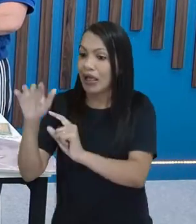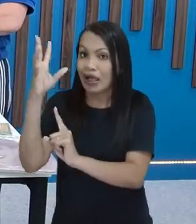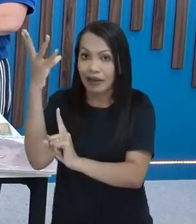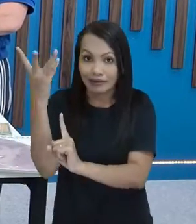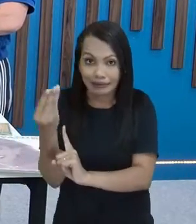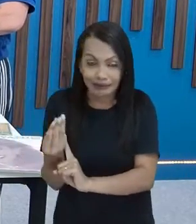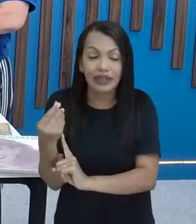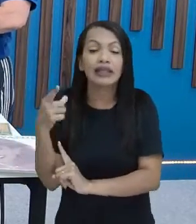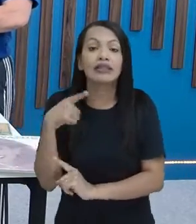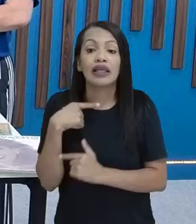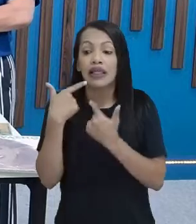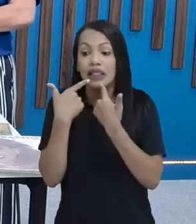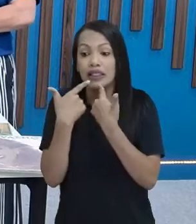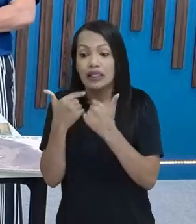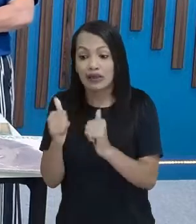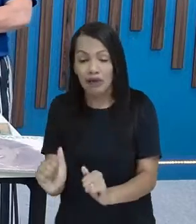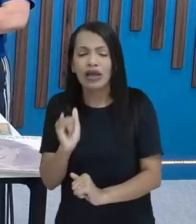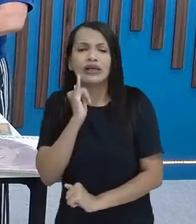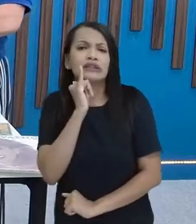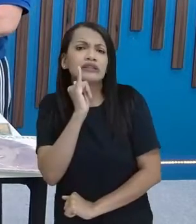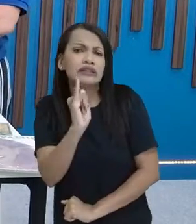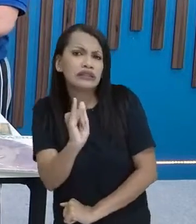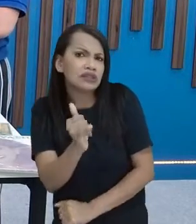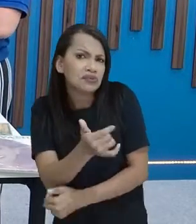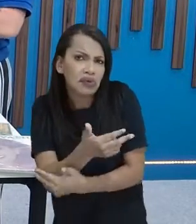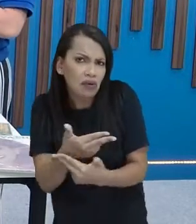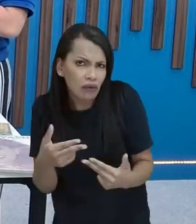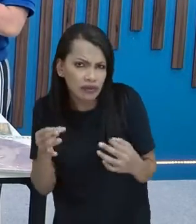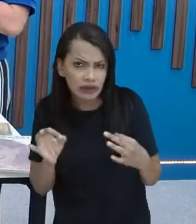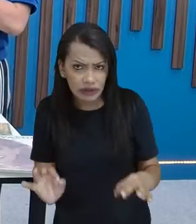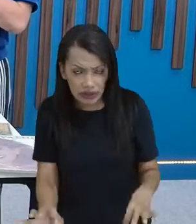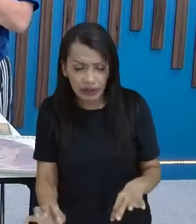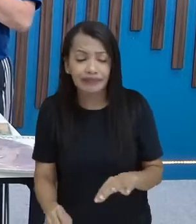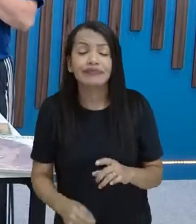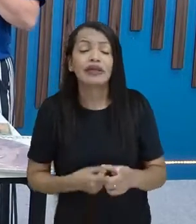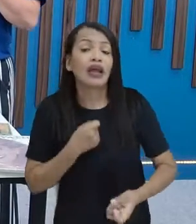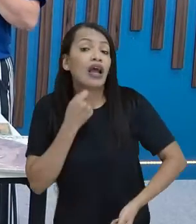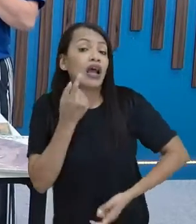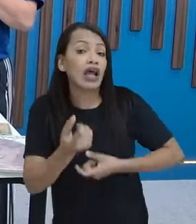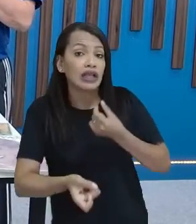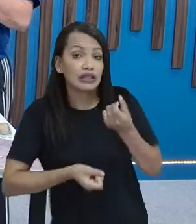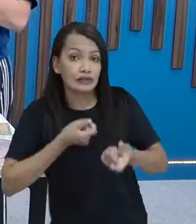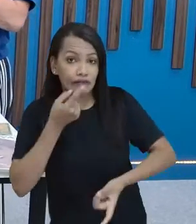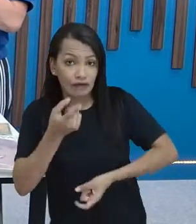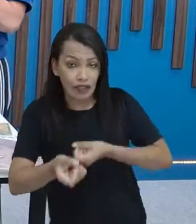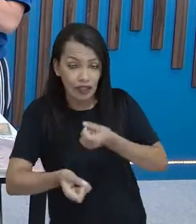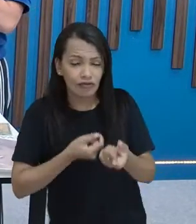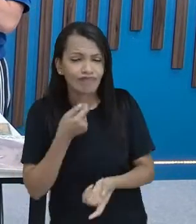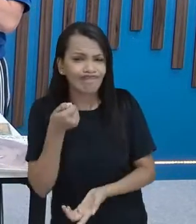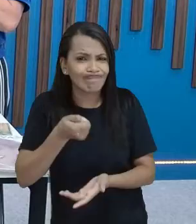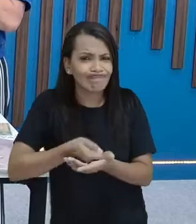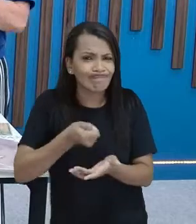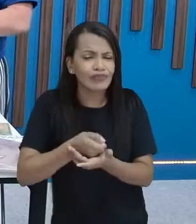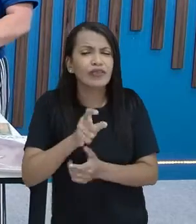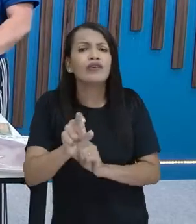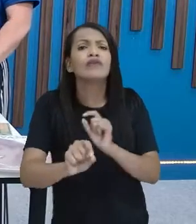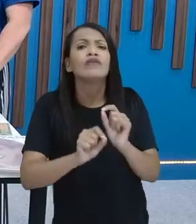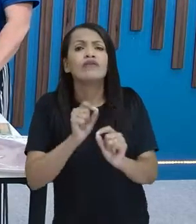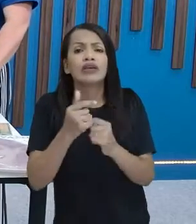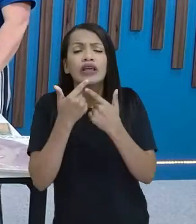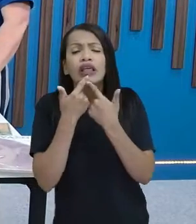outras, existem linguagens que querem dizer algo. O que não a é? gente às vezes pega um pouquinho no pé, por exemplo, é da questão